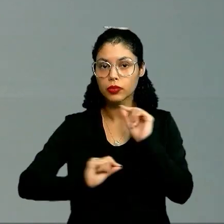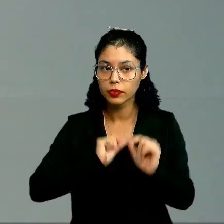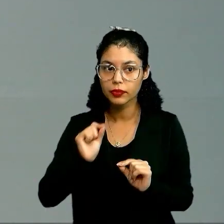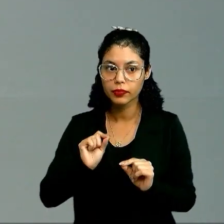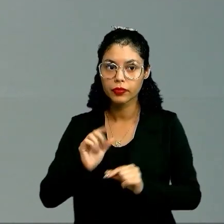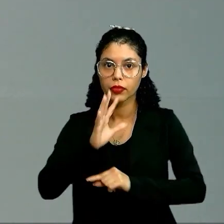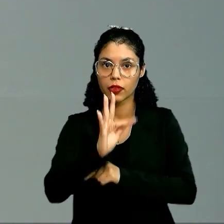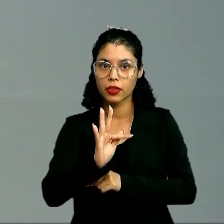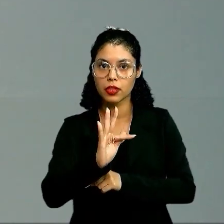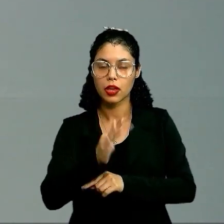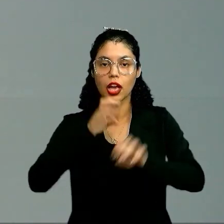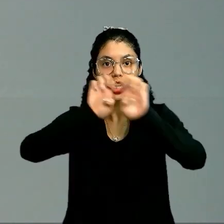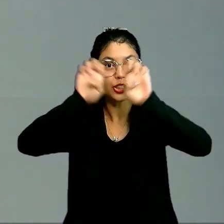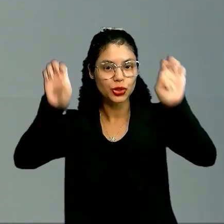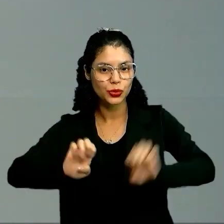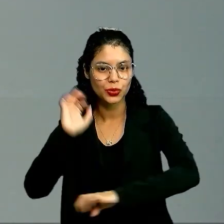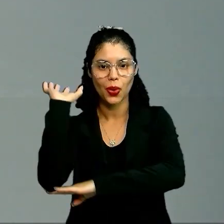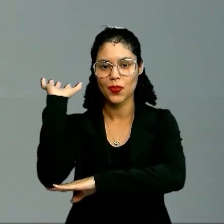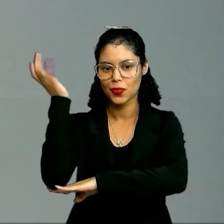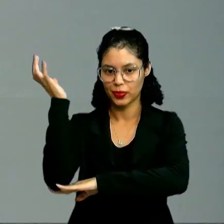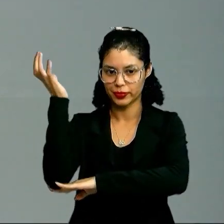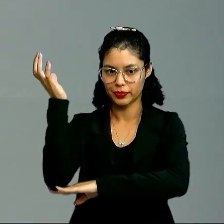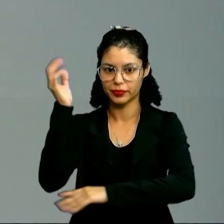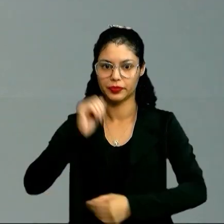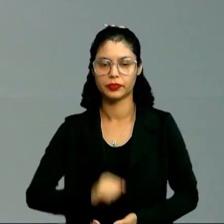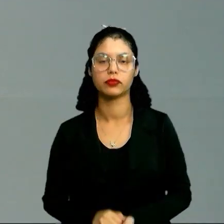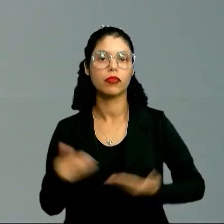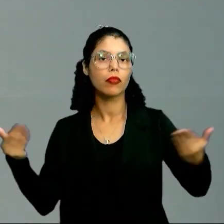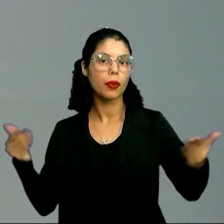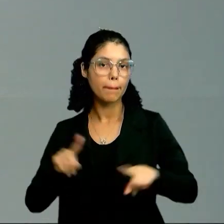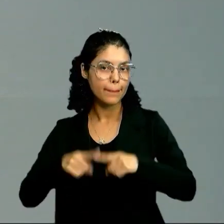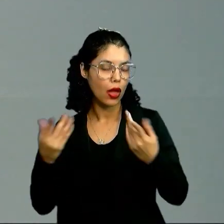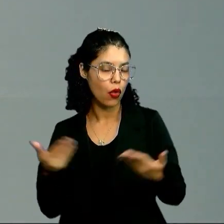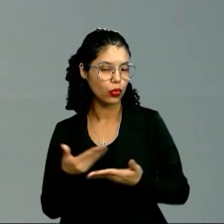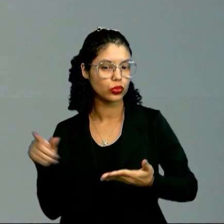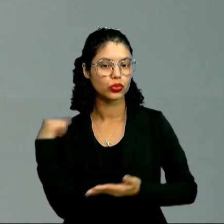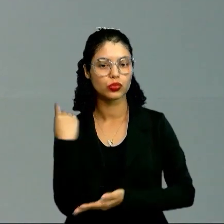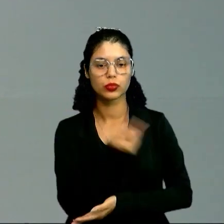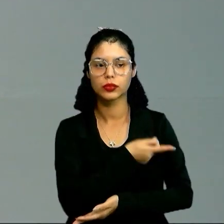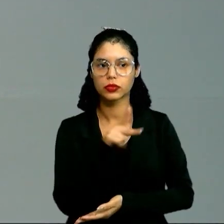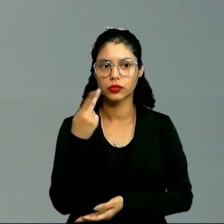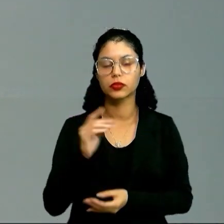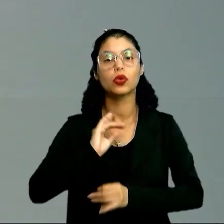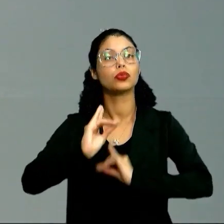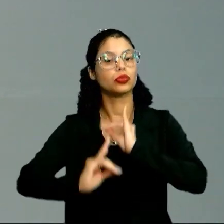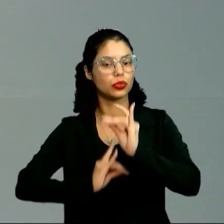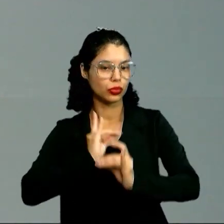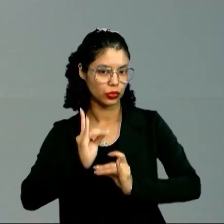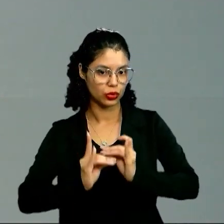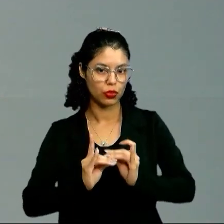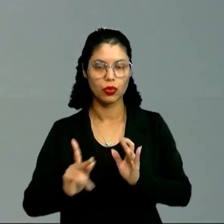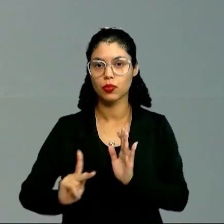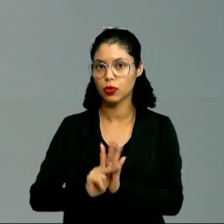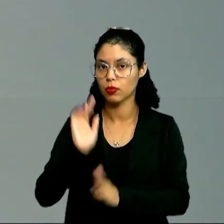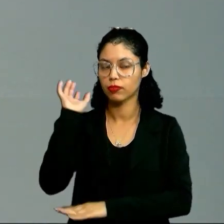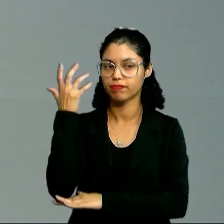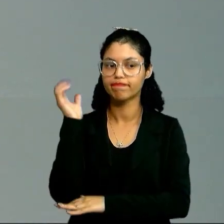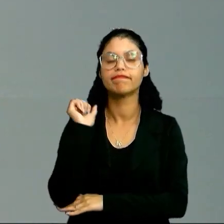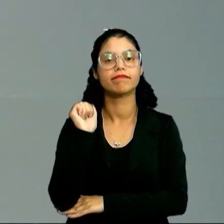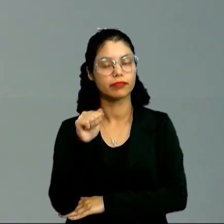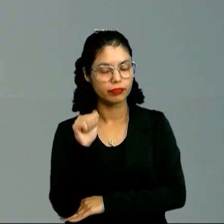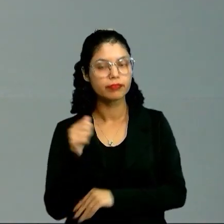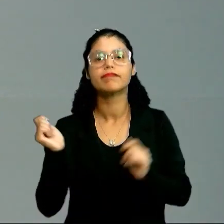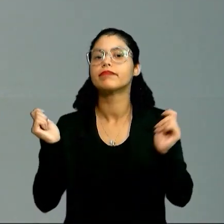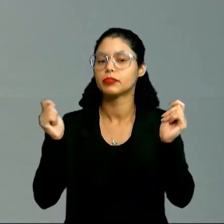sobre fisiologia vegetal. Mas hoje, pessoal, a gente vai falar sobre os hormônios dos vegetais. Sim,